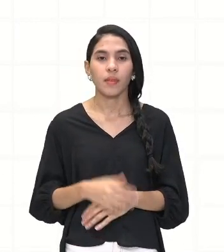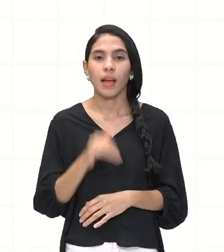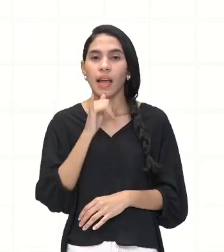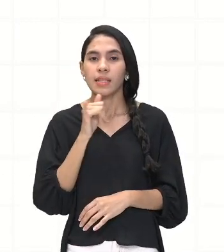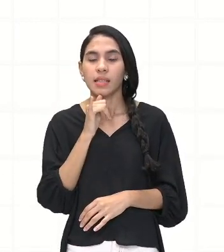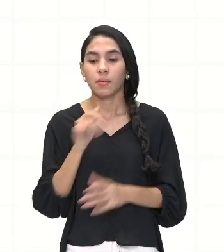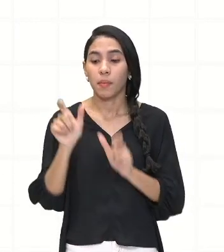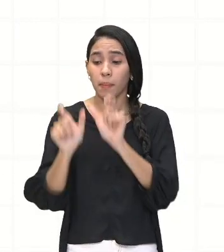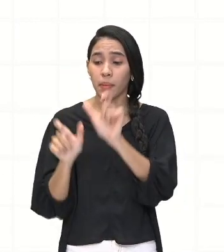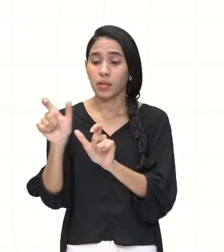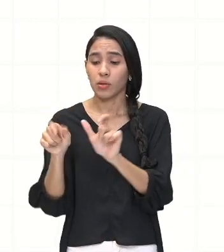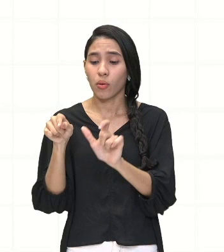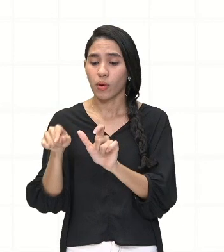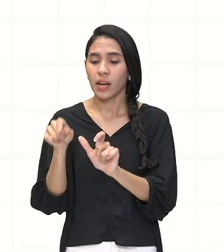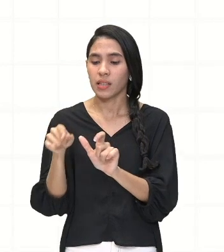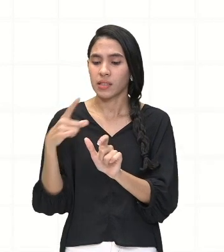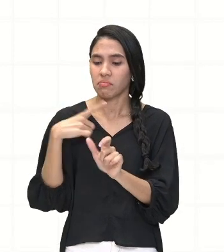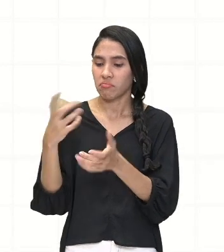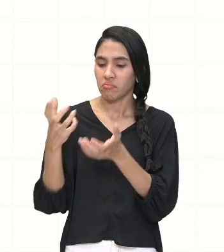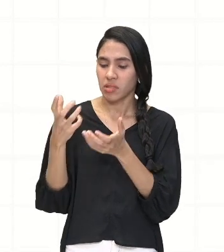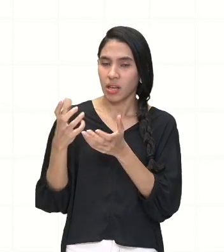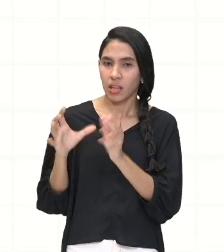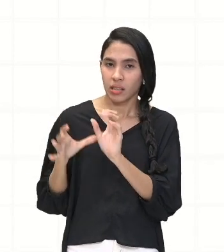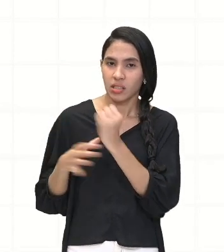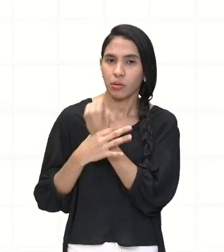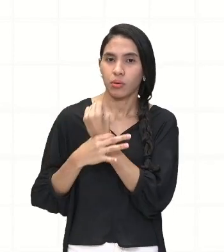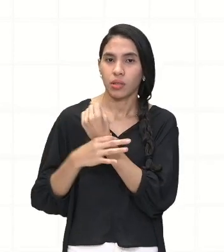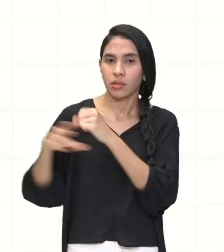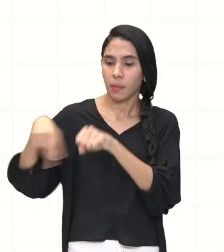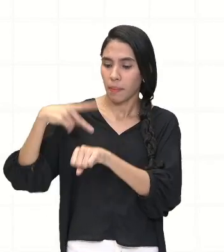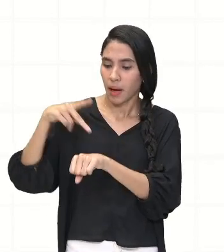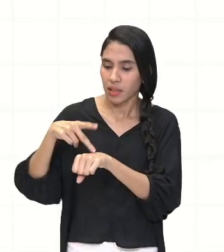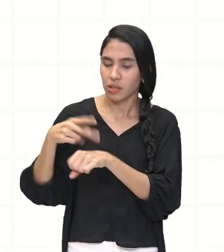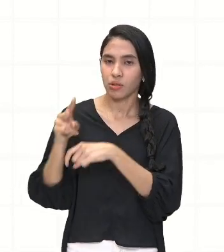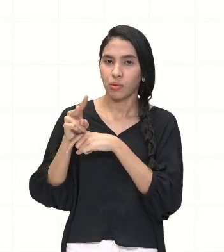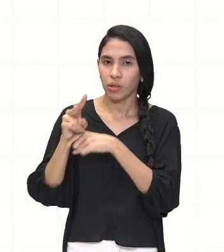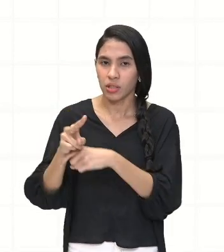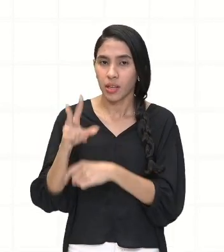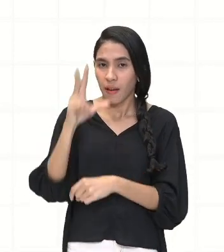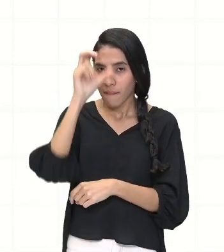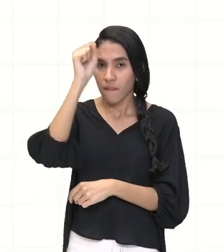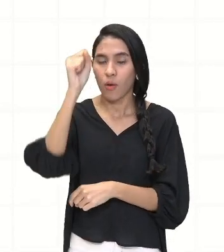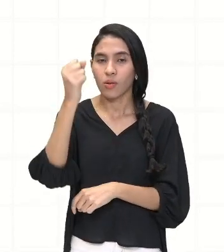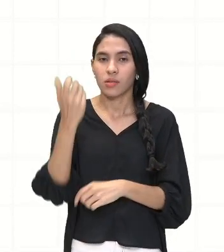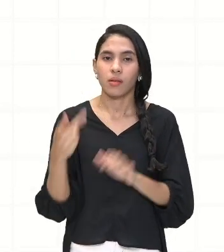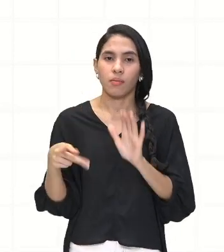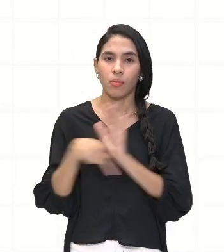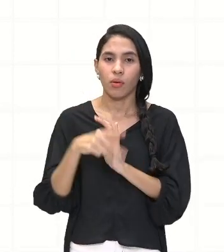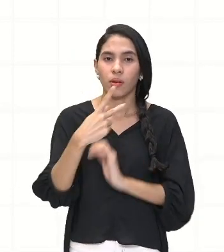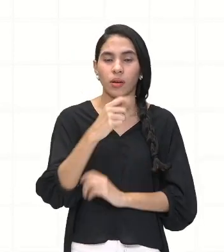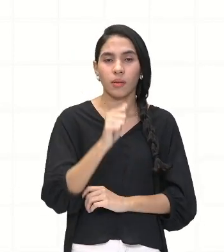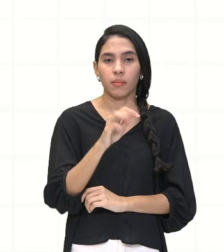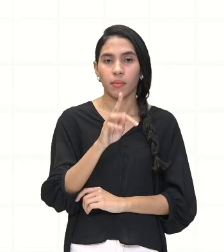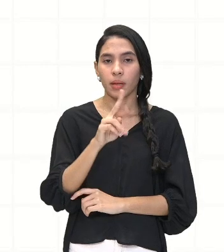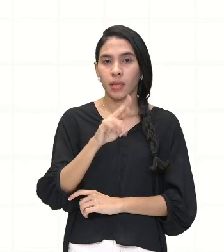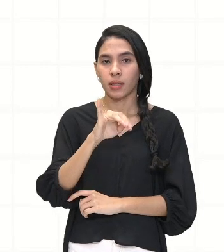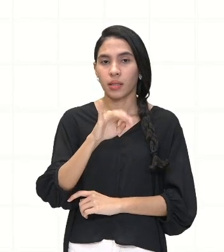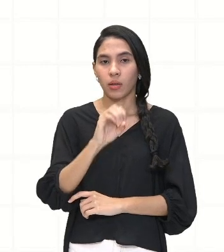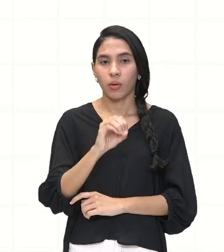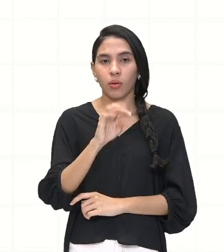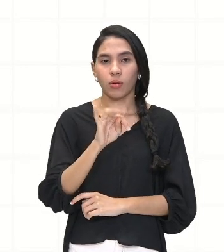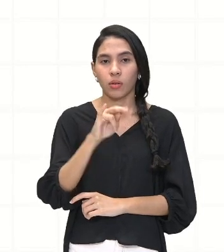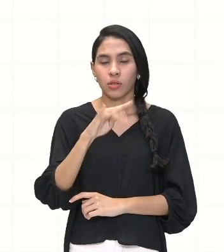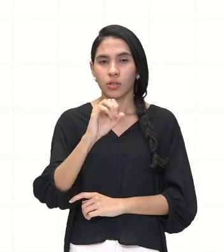pessoas quererem proteger essa pátria. Então, ela é uma forma de expressão do patriotismo. O que é